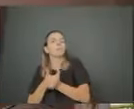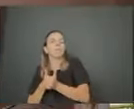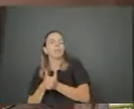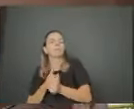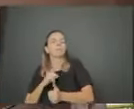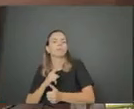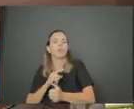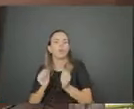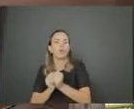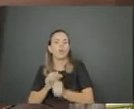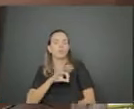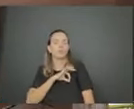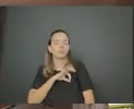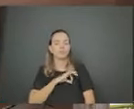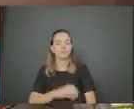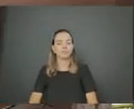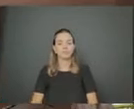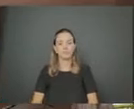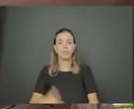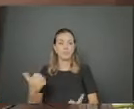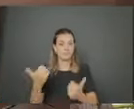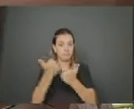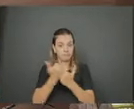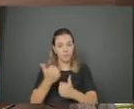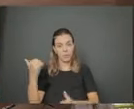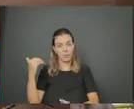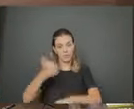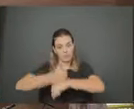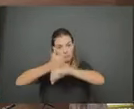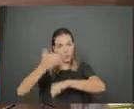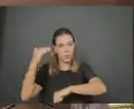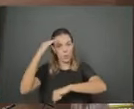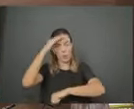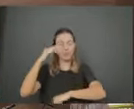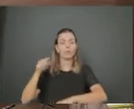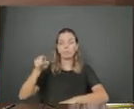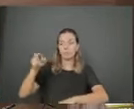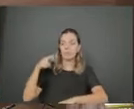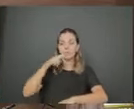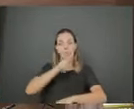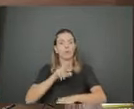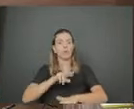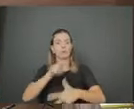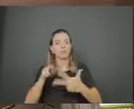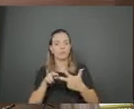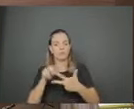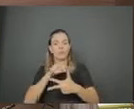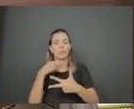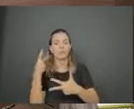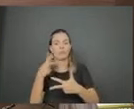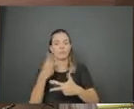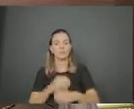Devolvo a palavra, então, agora, Coronel Hudson, para que responda esse bloco dos vereadores.